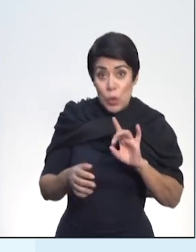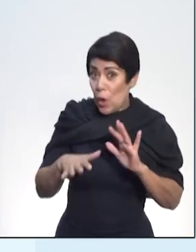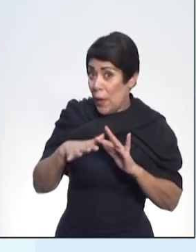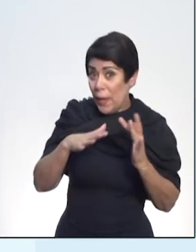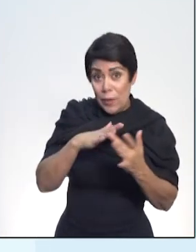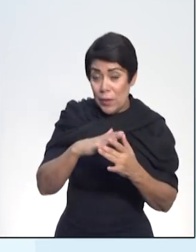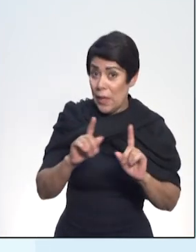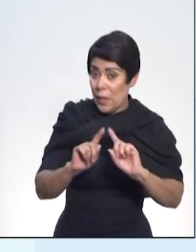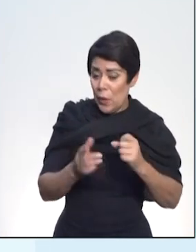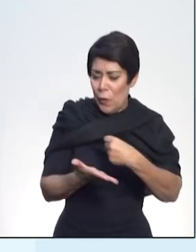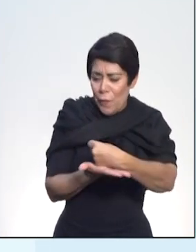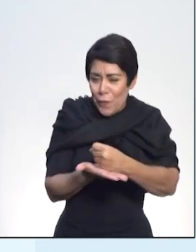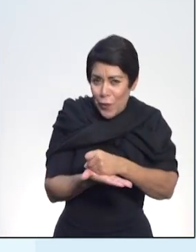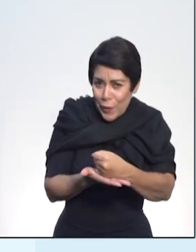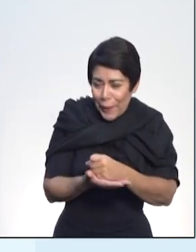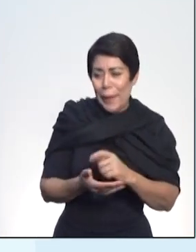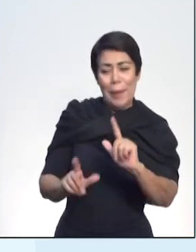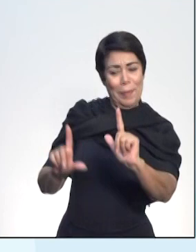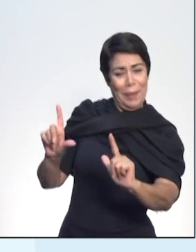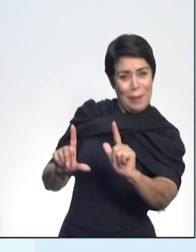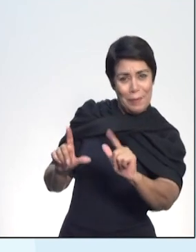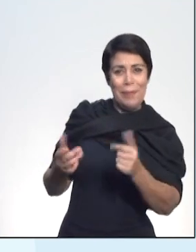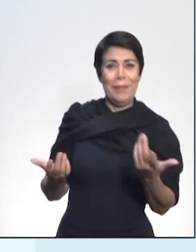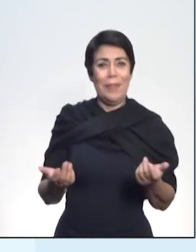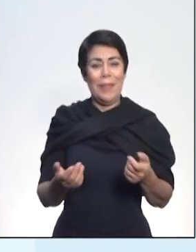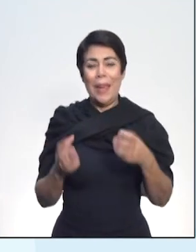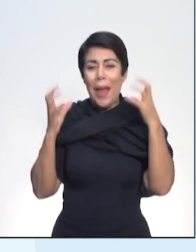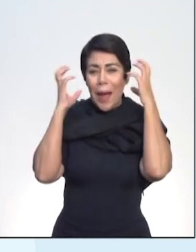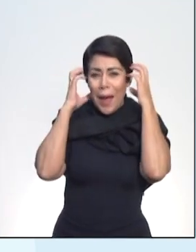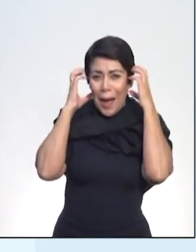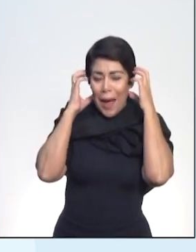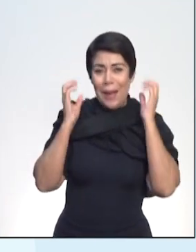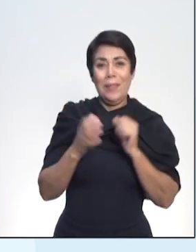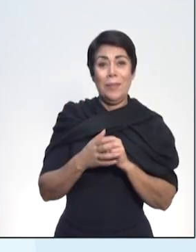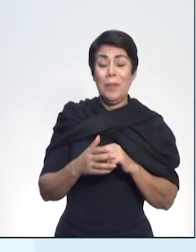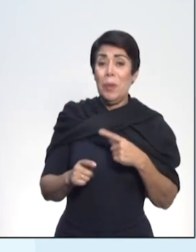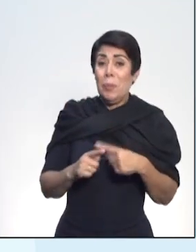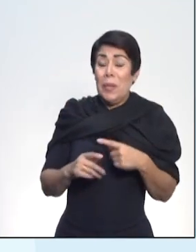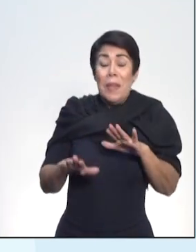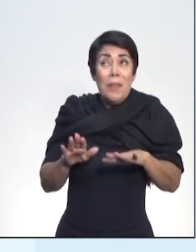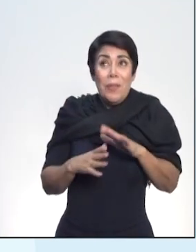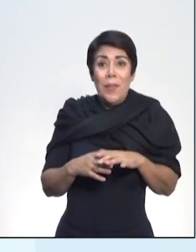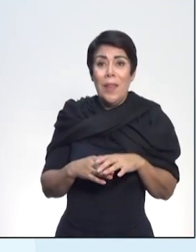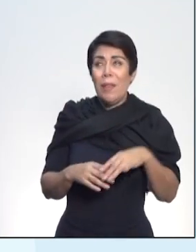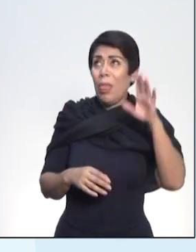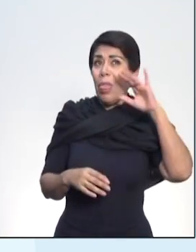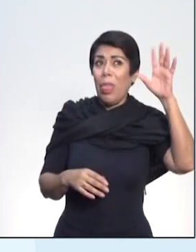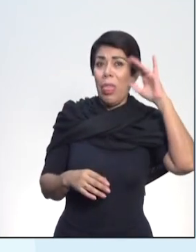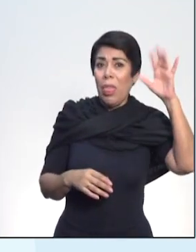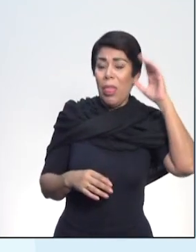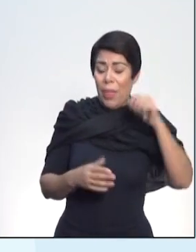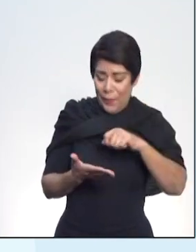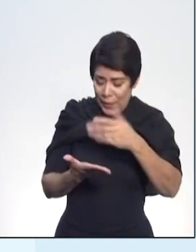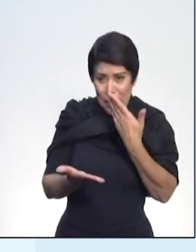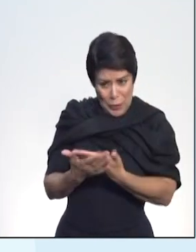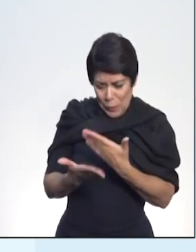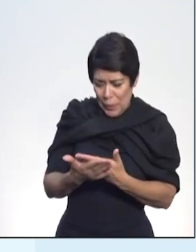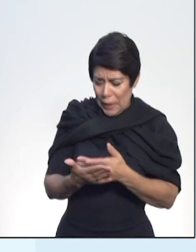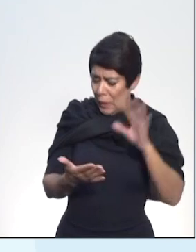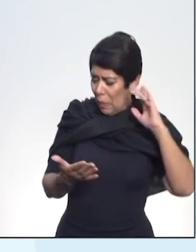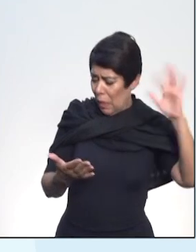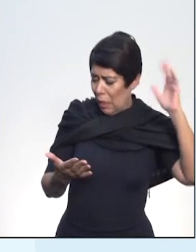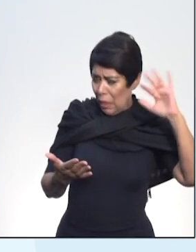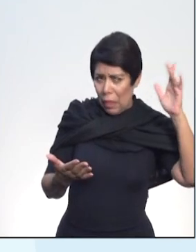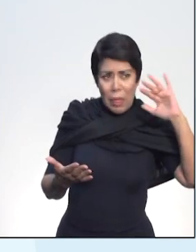o videogame, a televisão, o rádio, porque é muito fácil a gente se distrair. E é muito mais gostoso eu